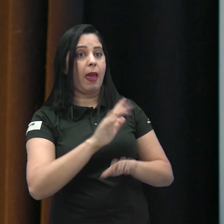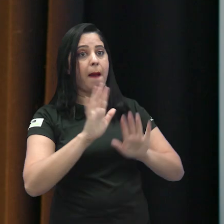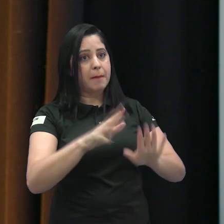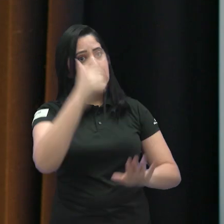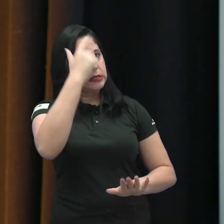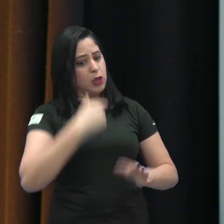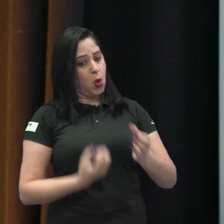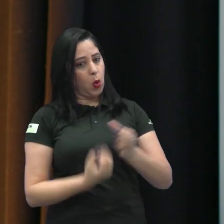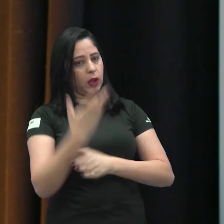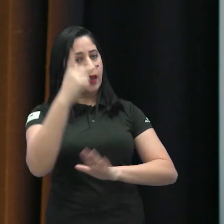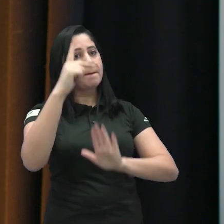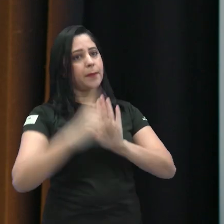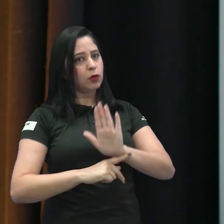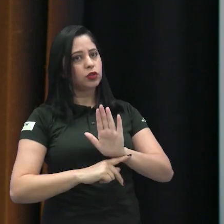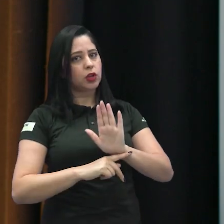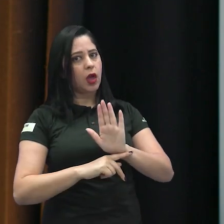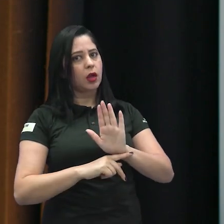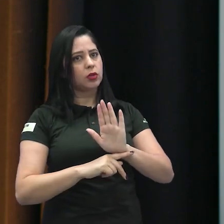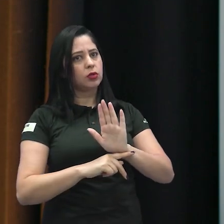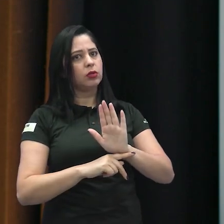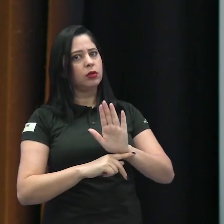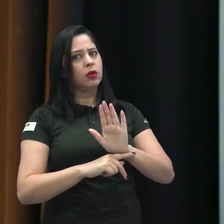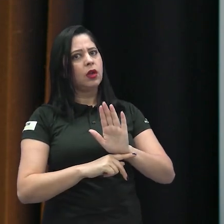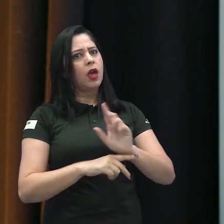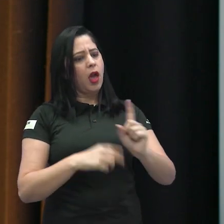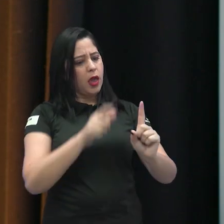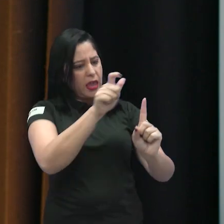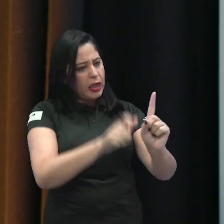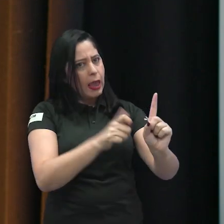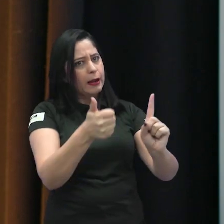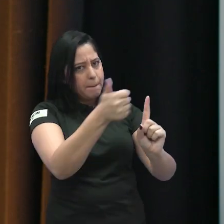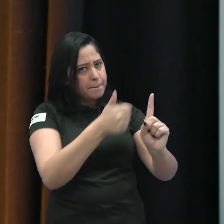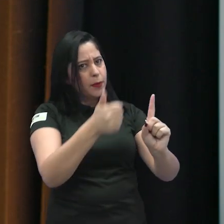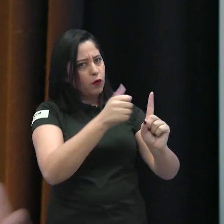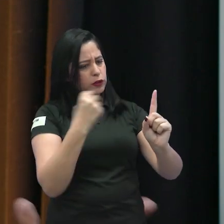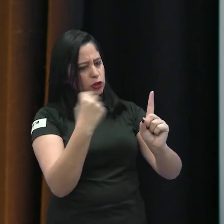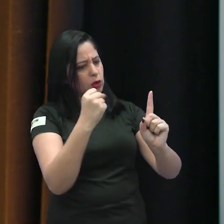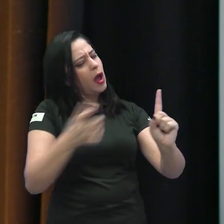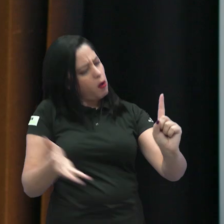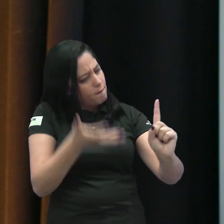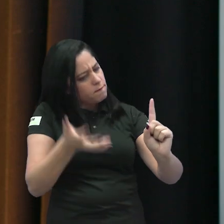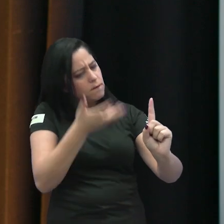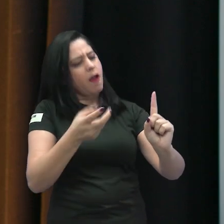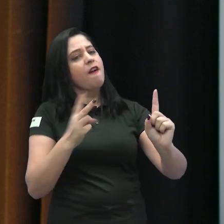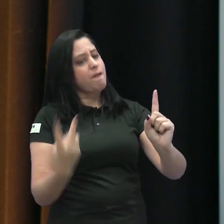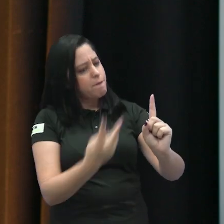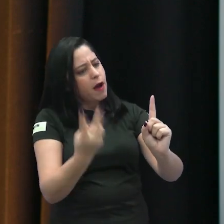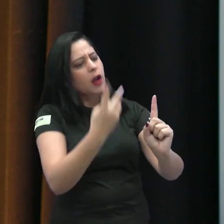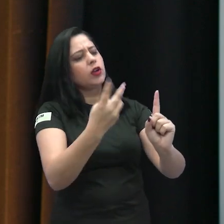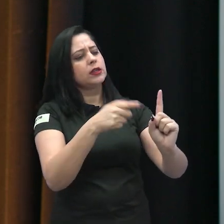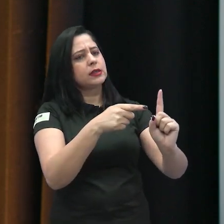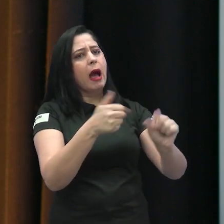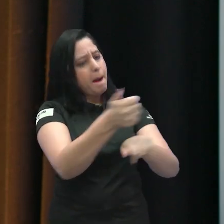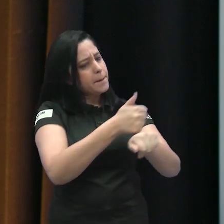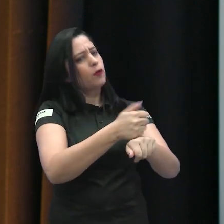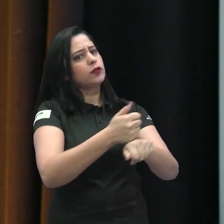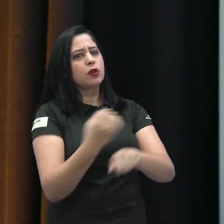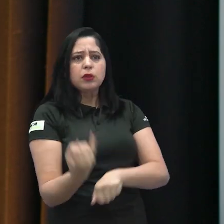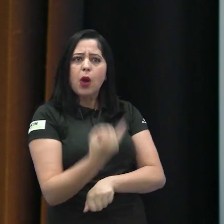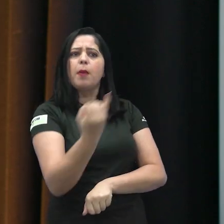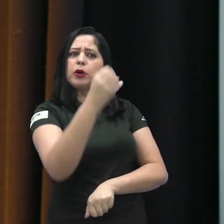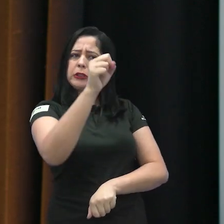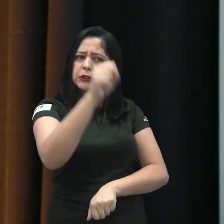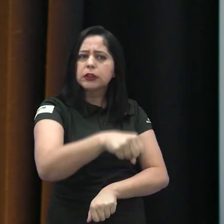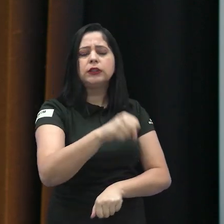meu aqui na Câmara que tornou a atividade, a educação física, a atuação do profissional de educação